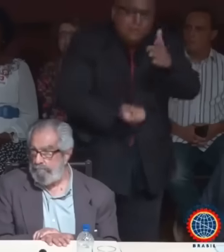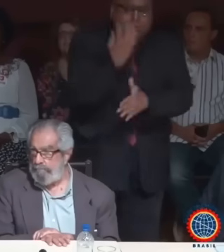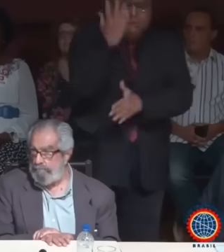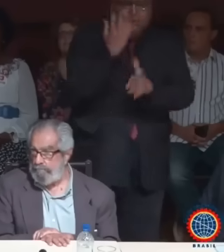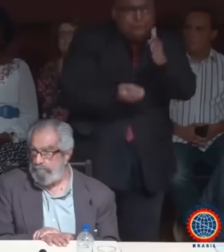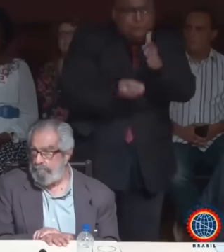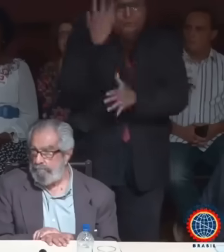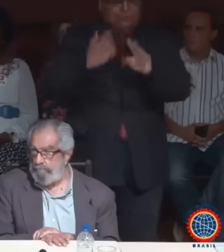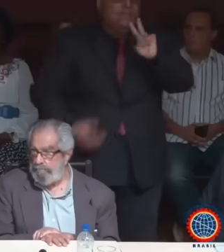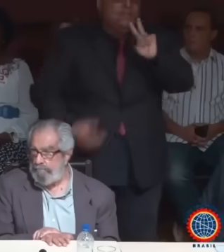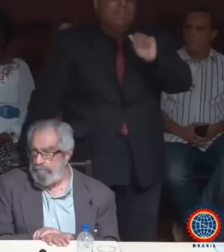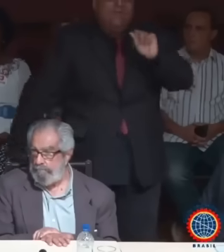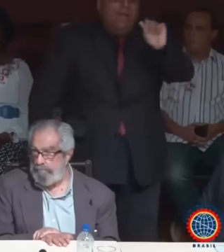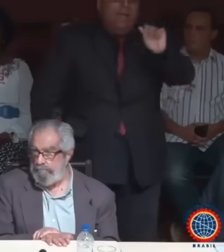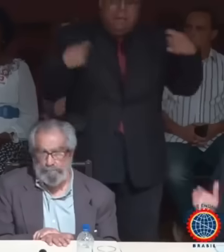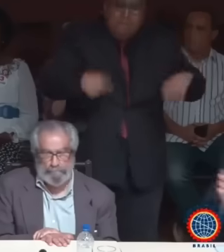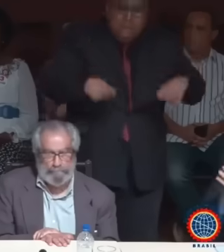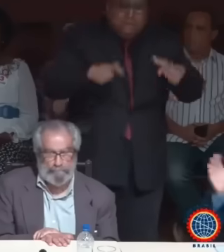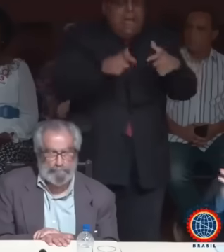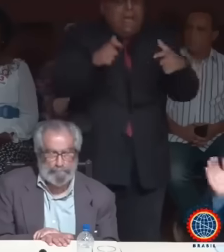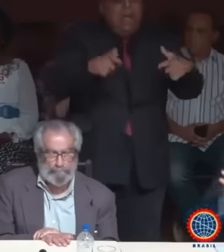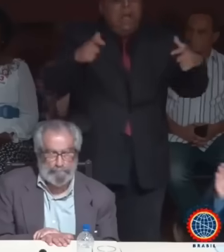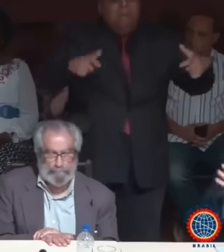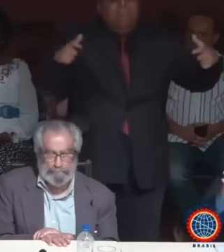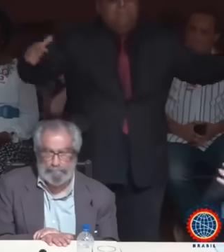existem e precisam ser ampliadas.